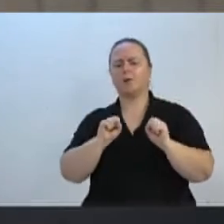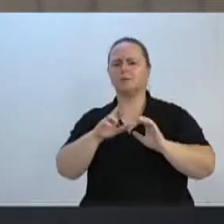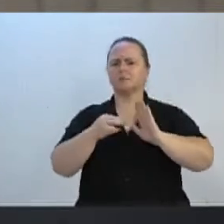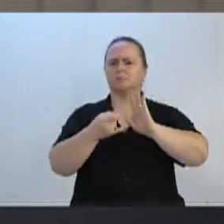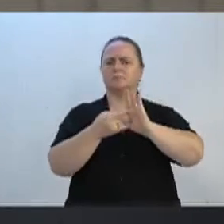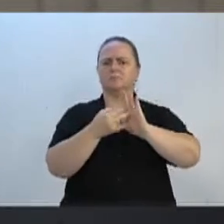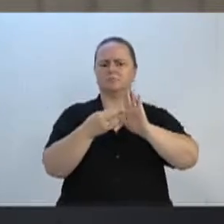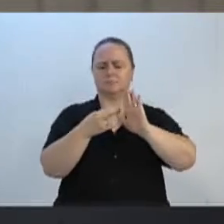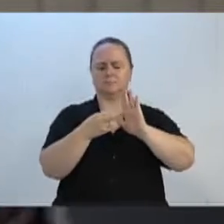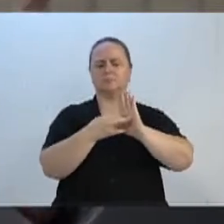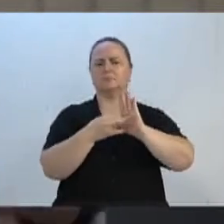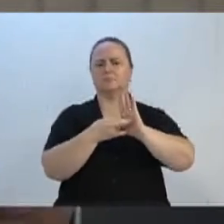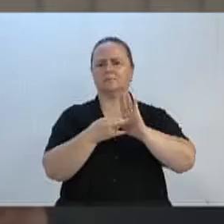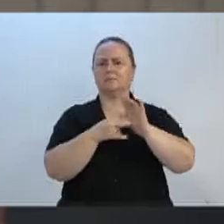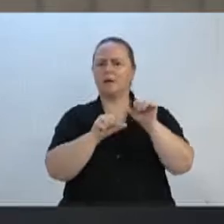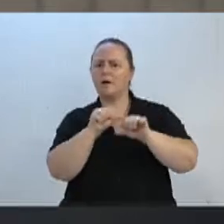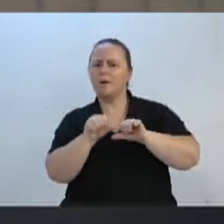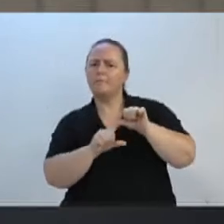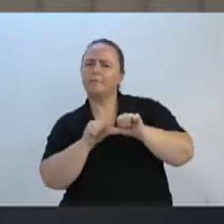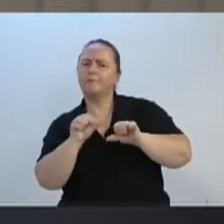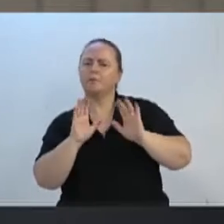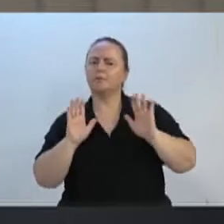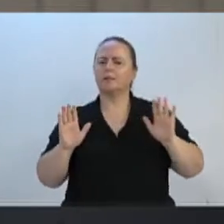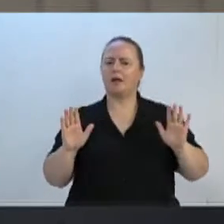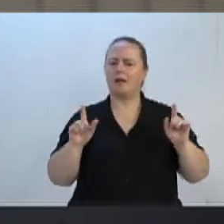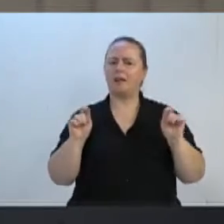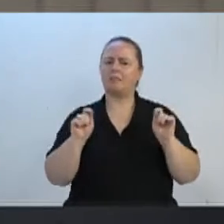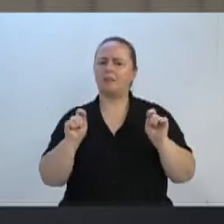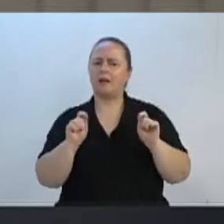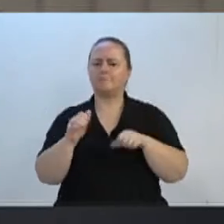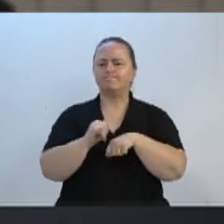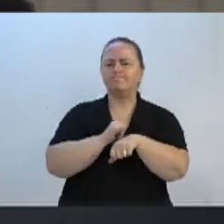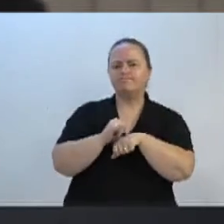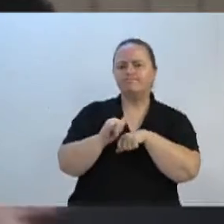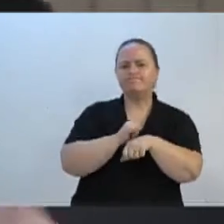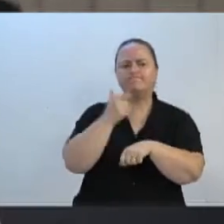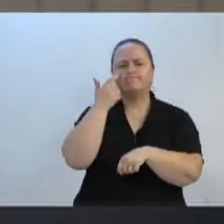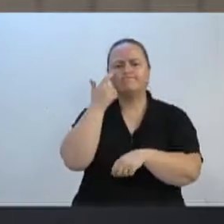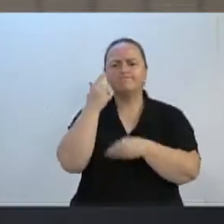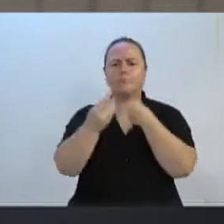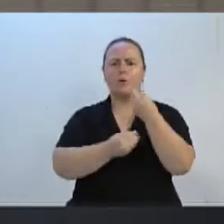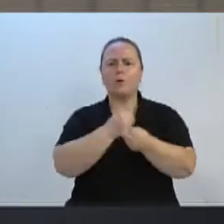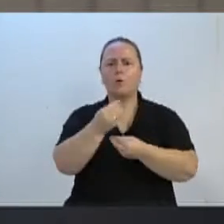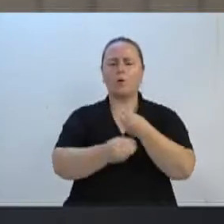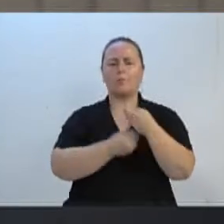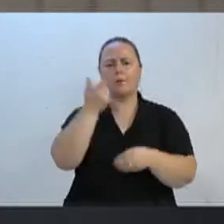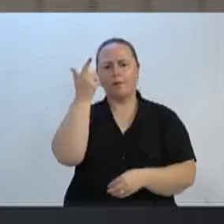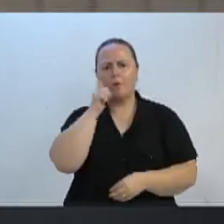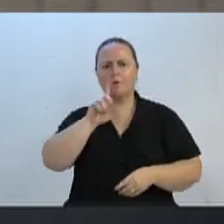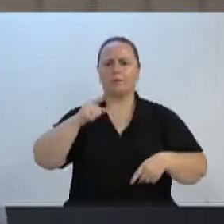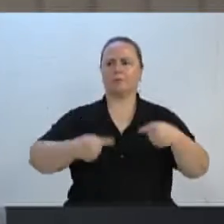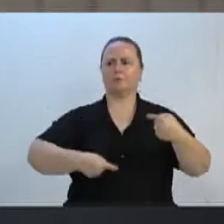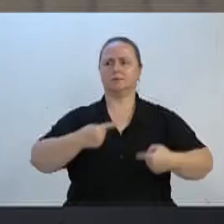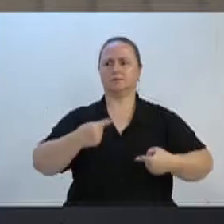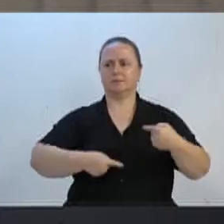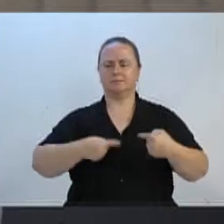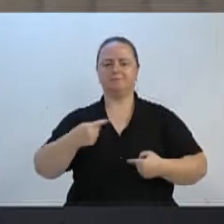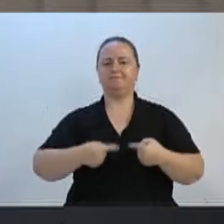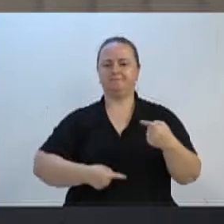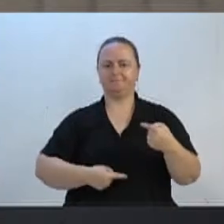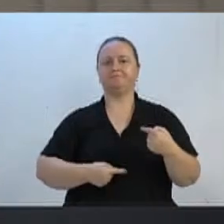regimento e que a gente tenha um grau de recurso, ou algo assim nesse sentido, para que a gente possa trazer aqui a discussão na Casa Legislativa, para que